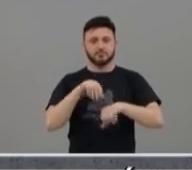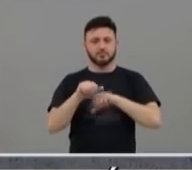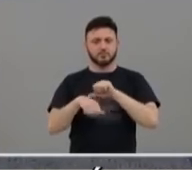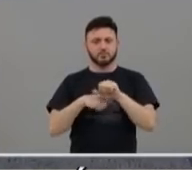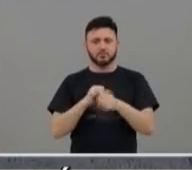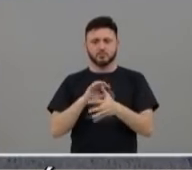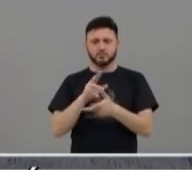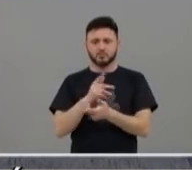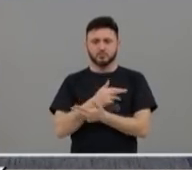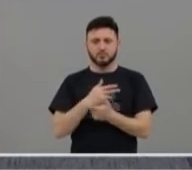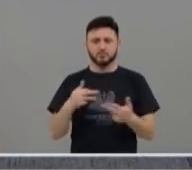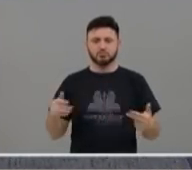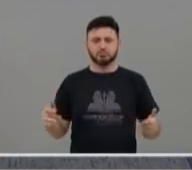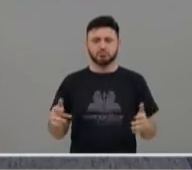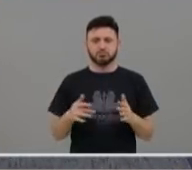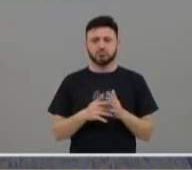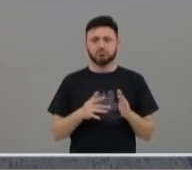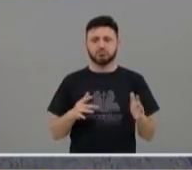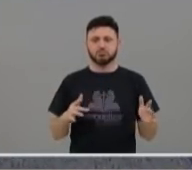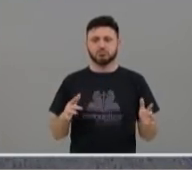ser transformado. O meu